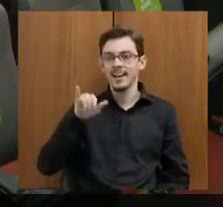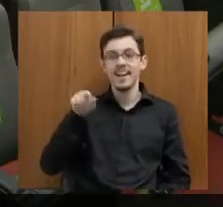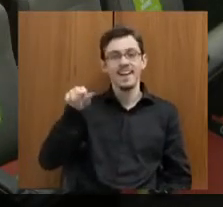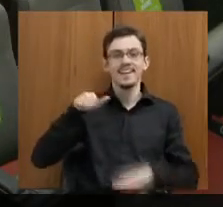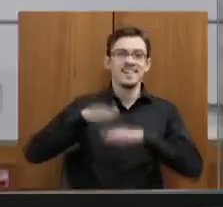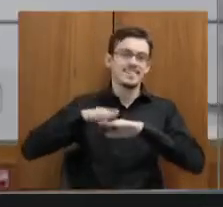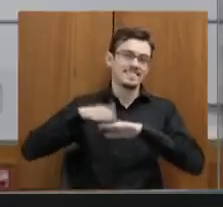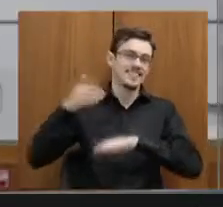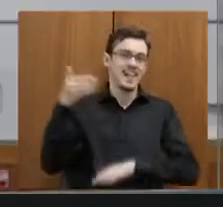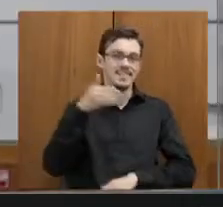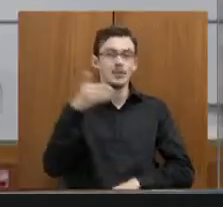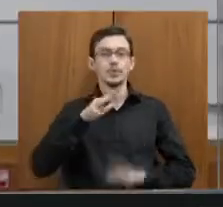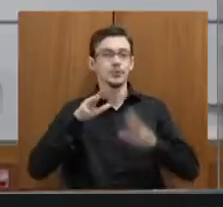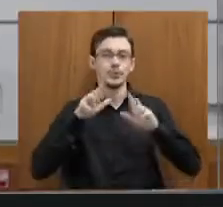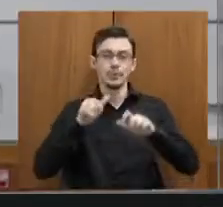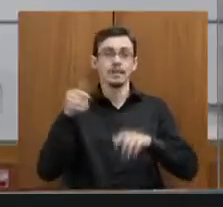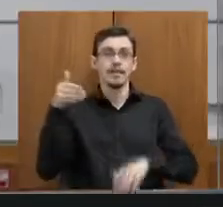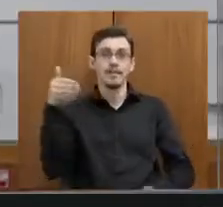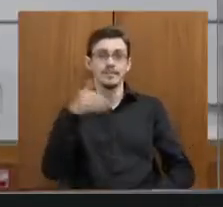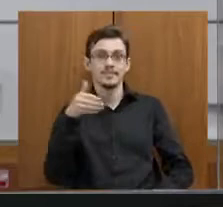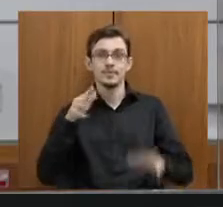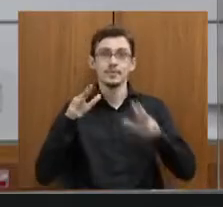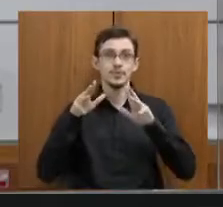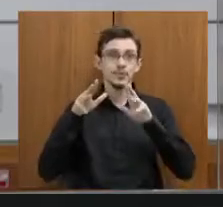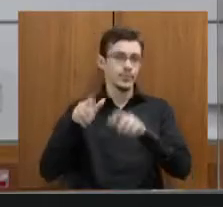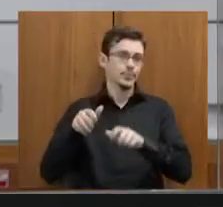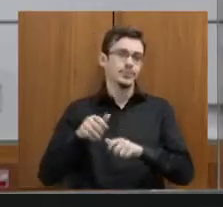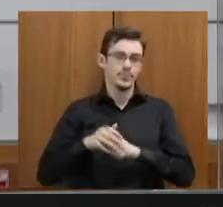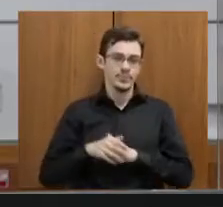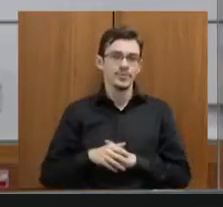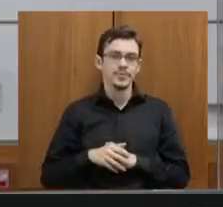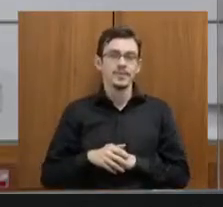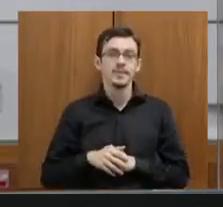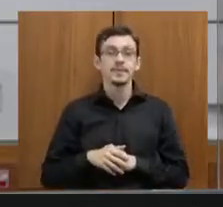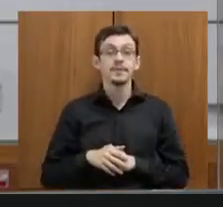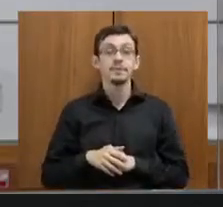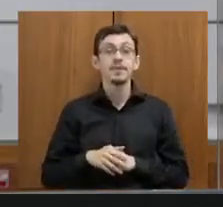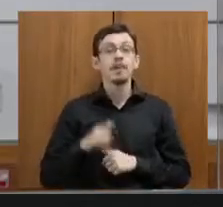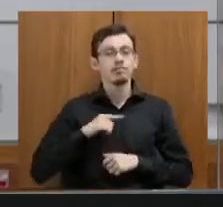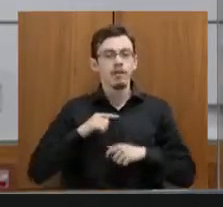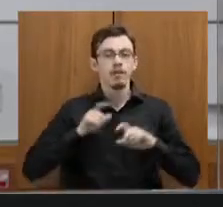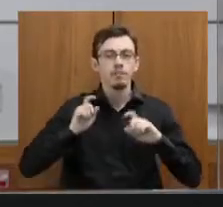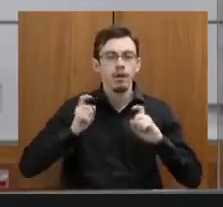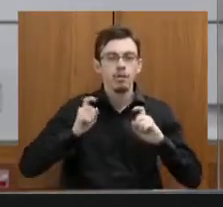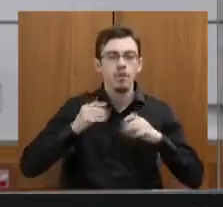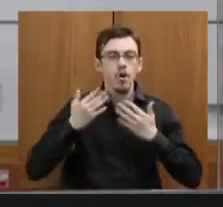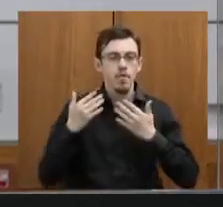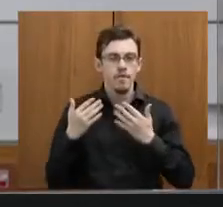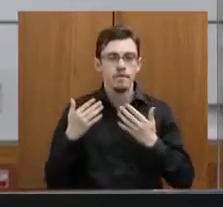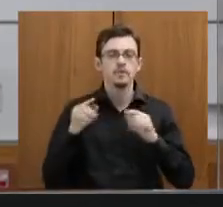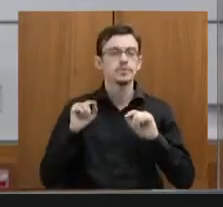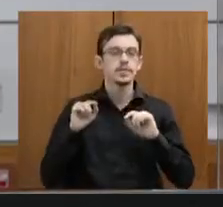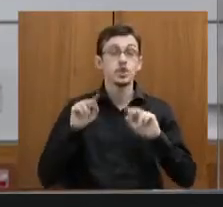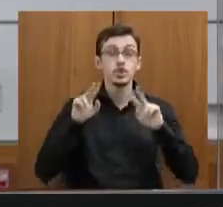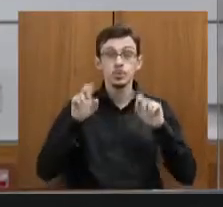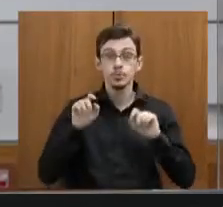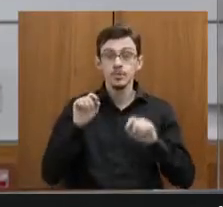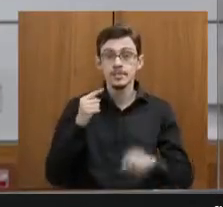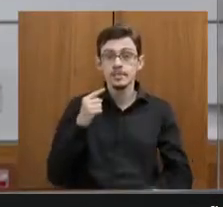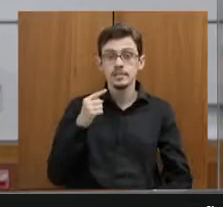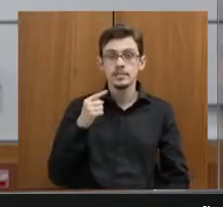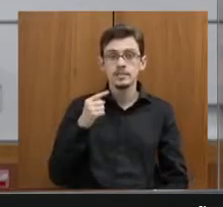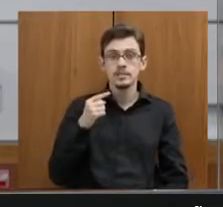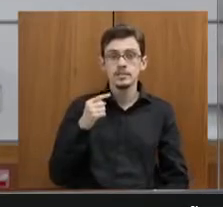tudo participa participating é que ele tem uma roda de conversa somos 16